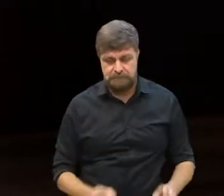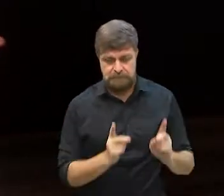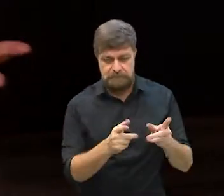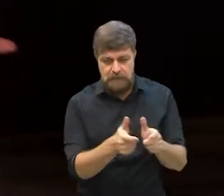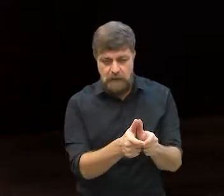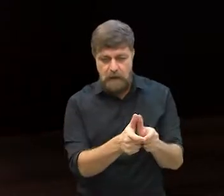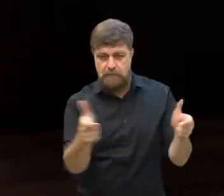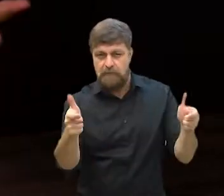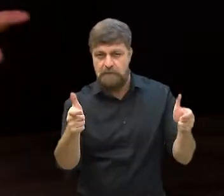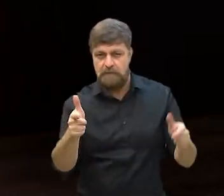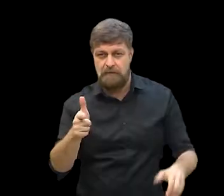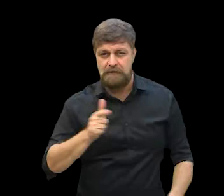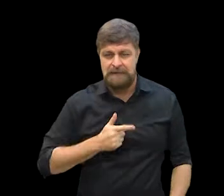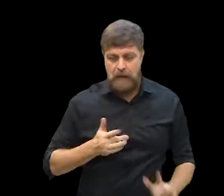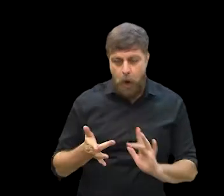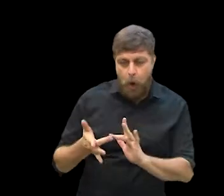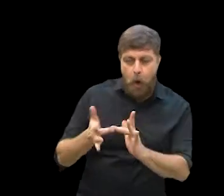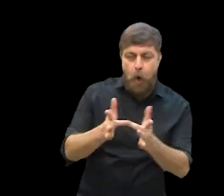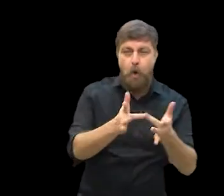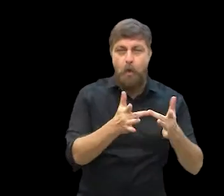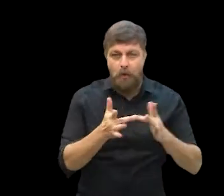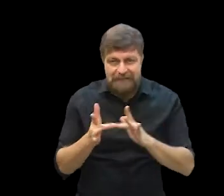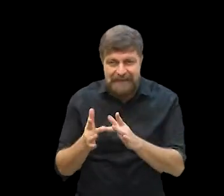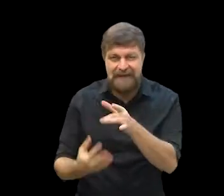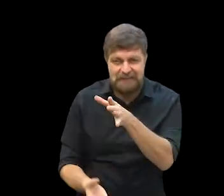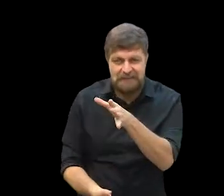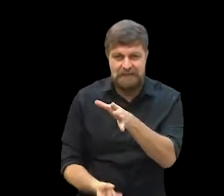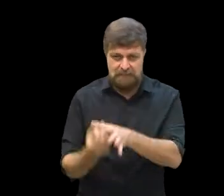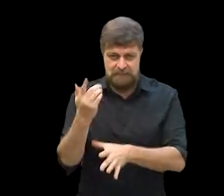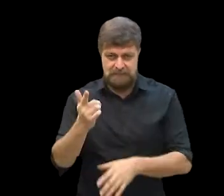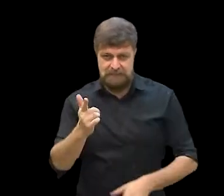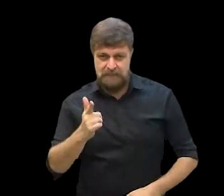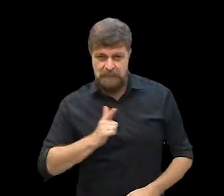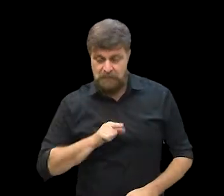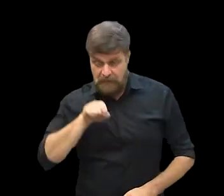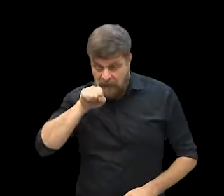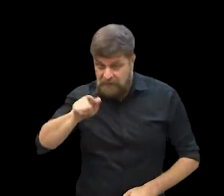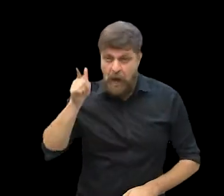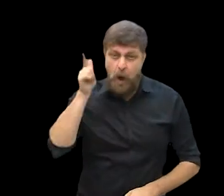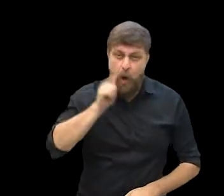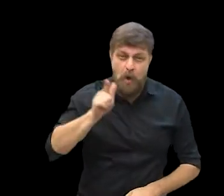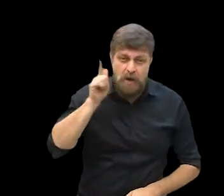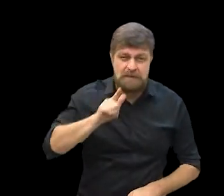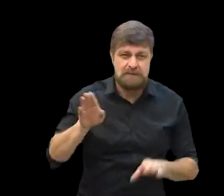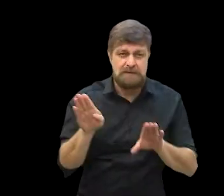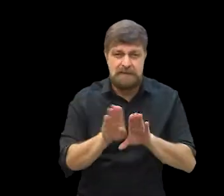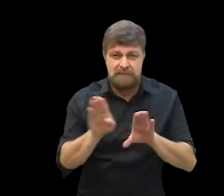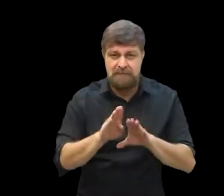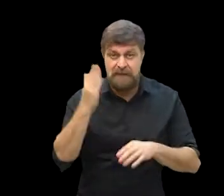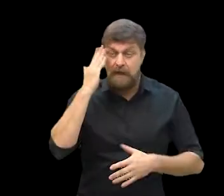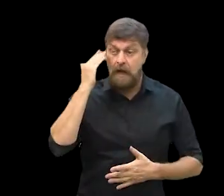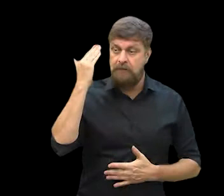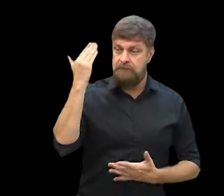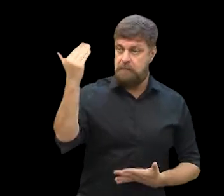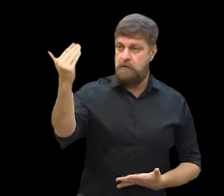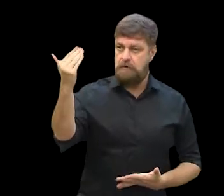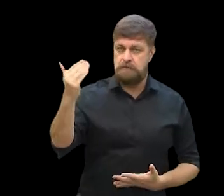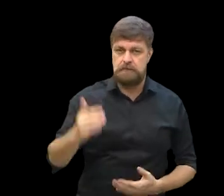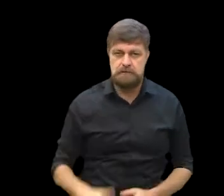expansão de uma espécie de networking que acaba acontecendo, né, para que vocês pudessem ser